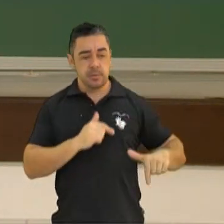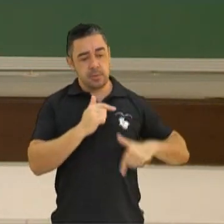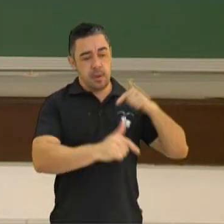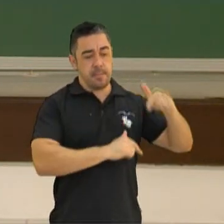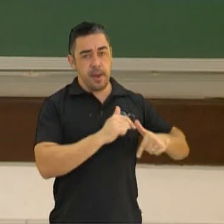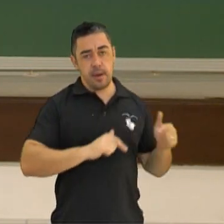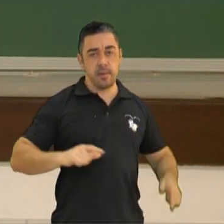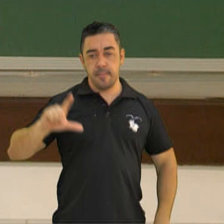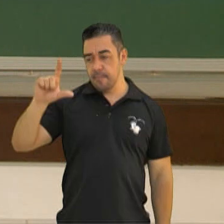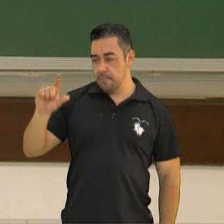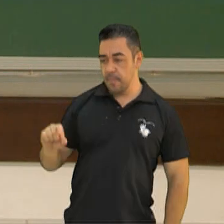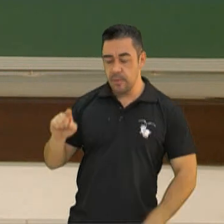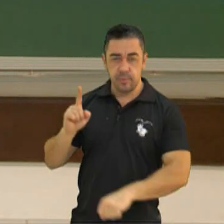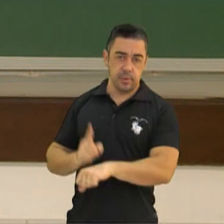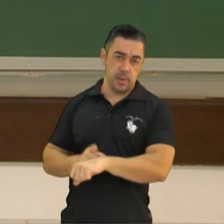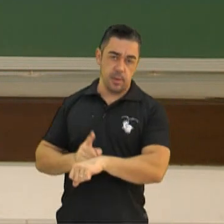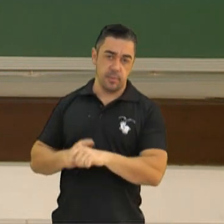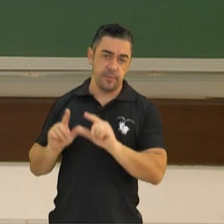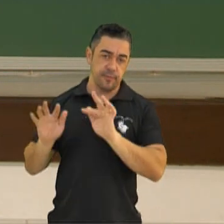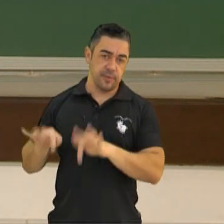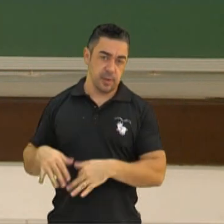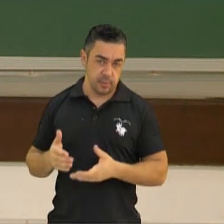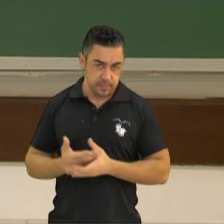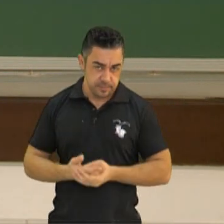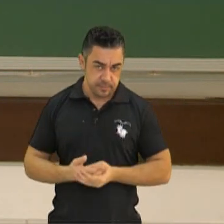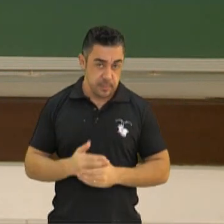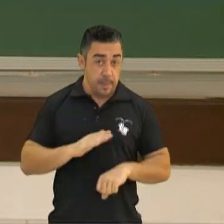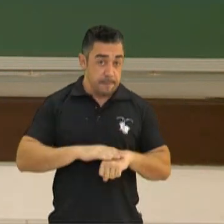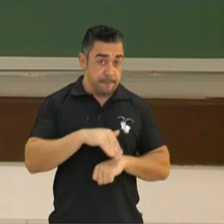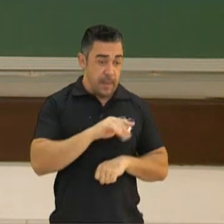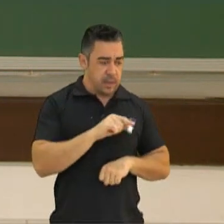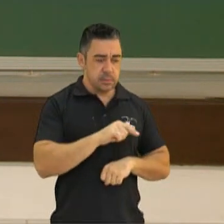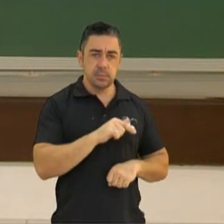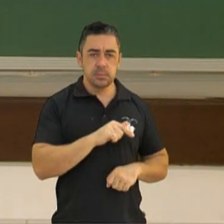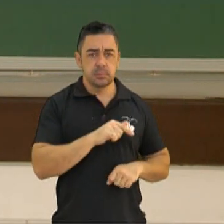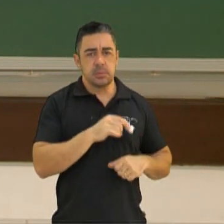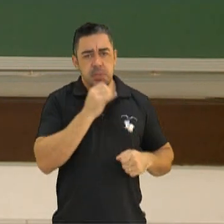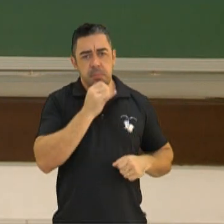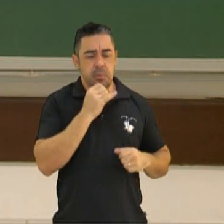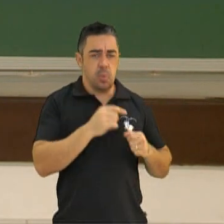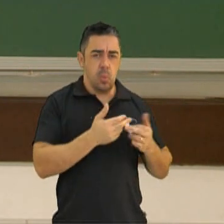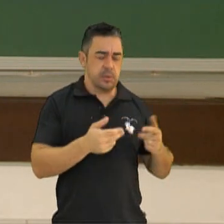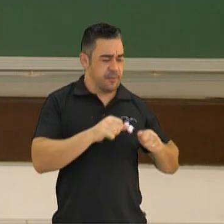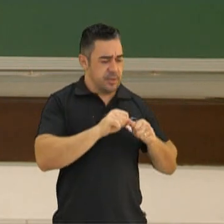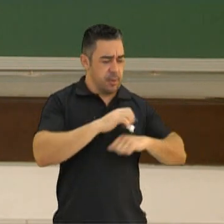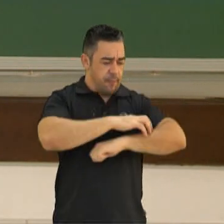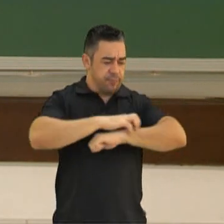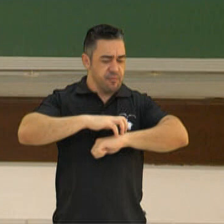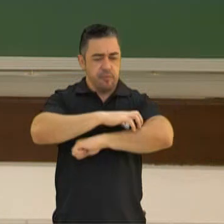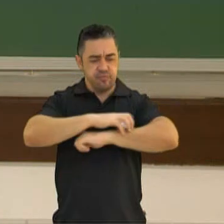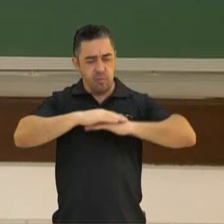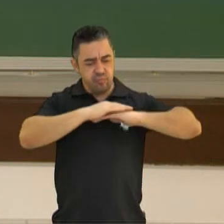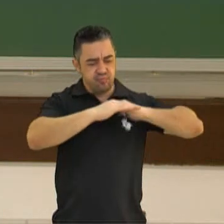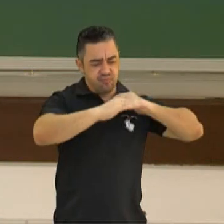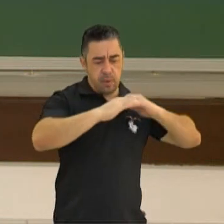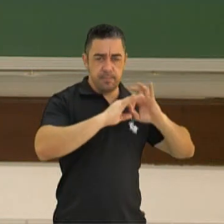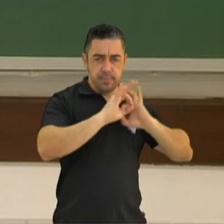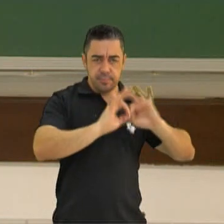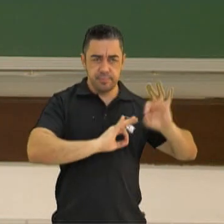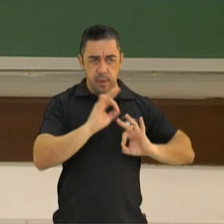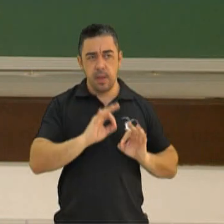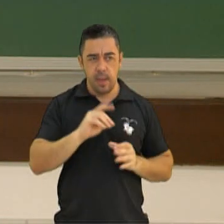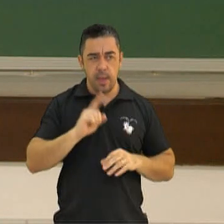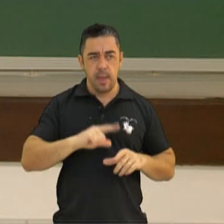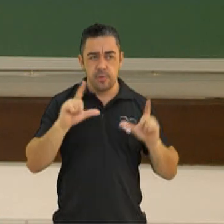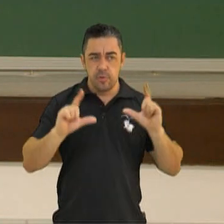trabalhando, menos tempo para finalizar. Ou quanto mais máquinas executando um determinado serviço, menos tempo para